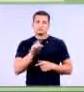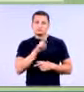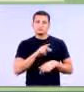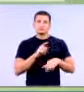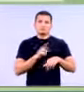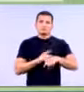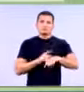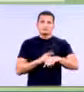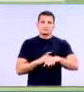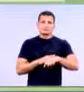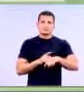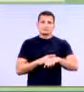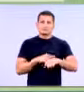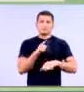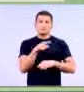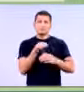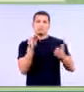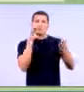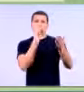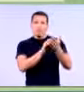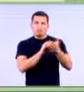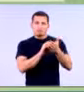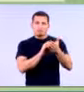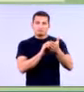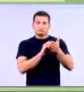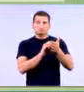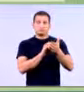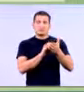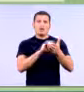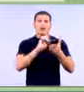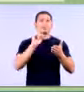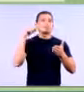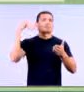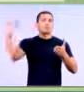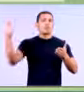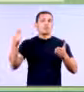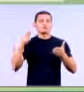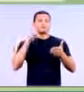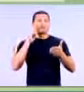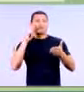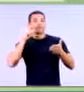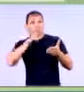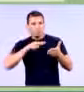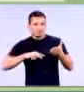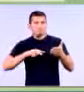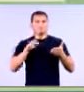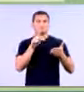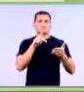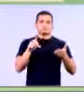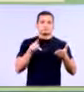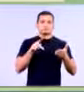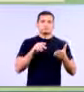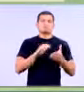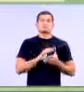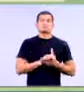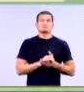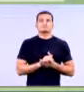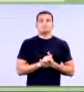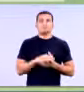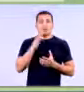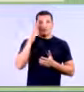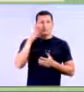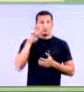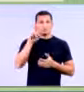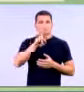diversos. Você posta uma mensagem e ela é lida em outro momento, não no mesmo momento que você postou. É principalmente